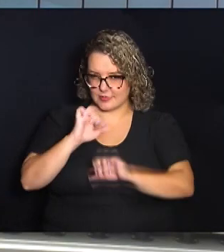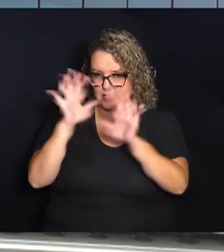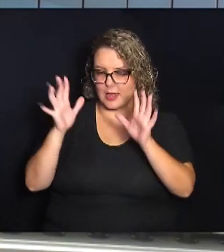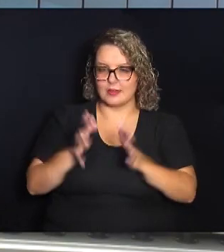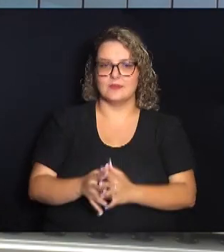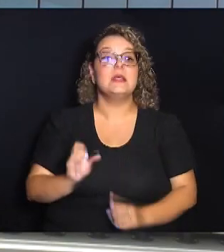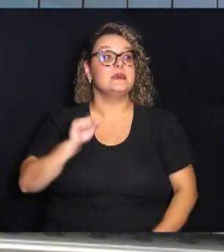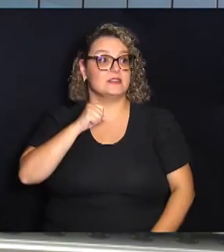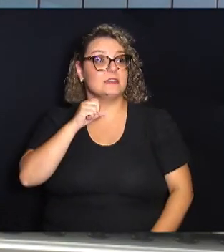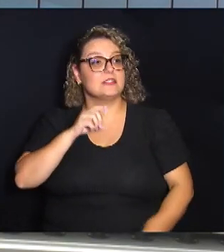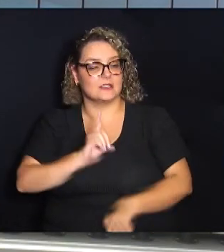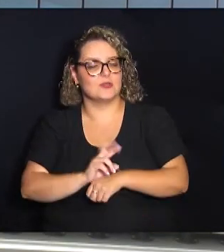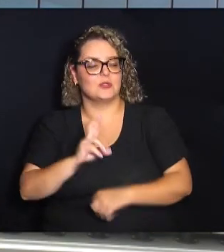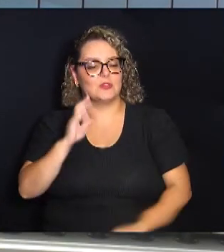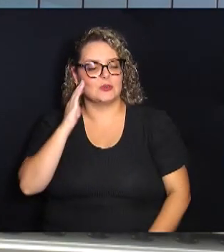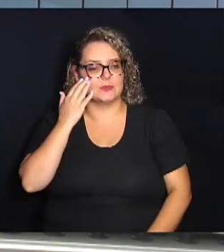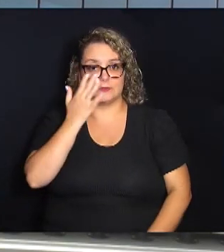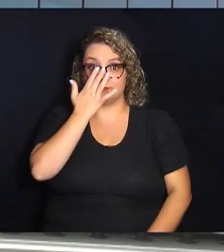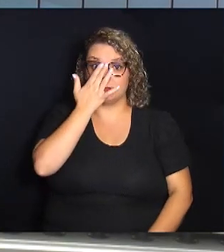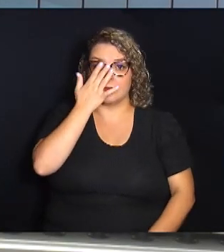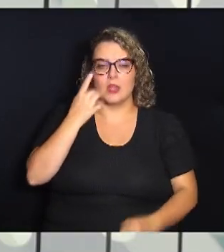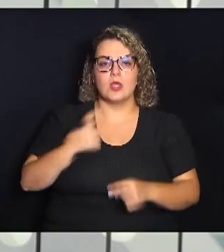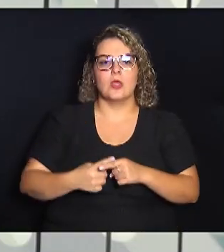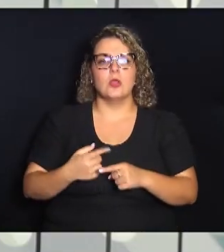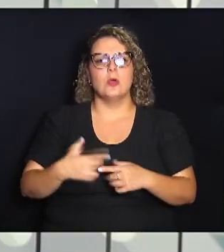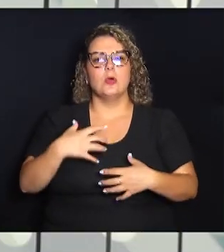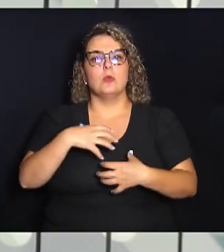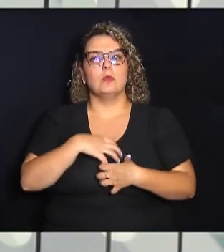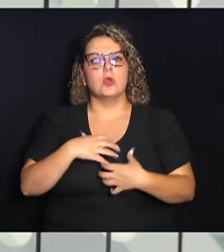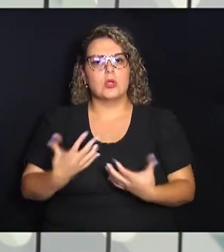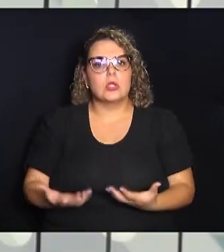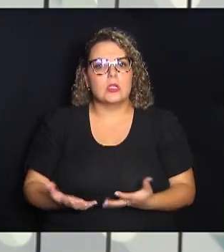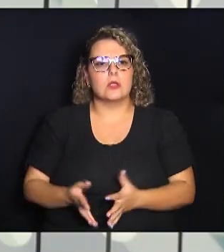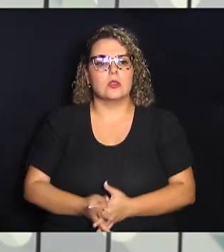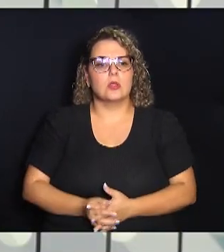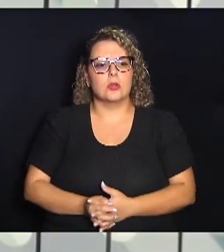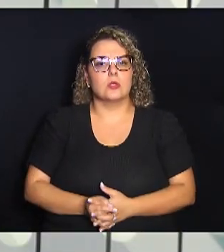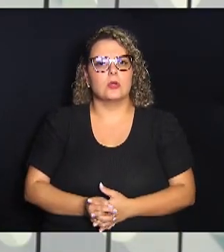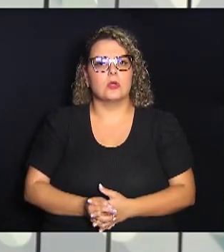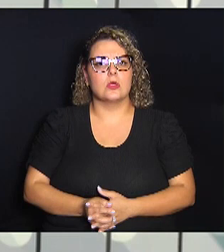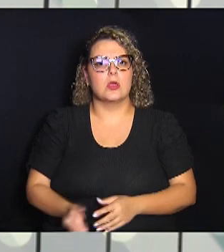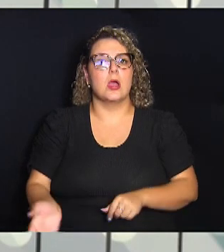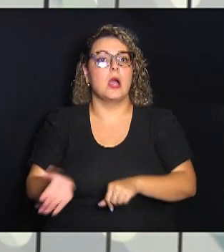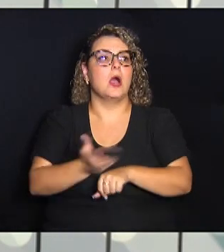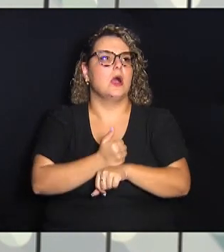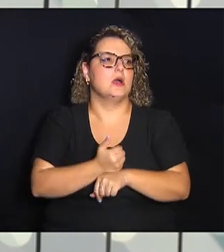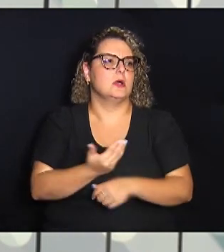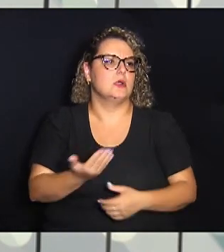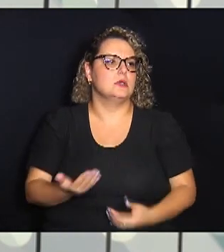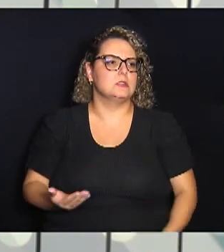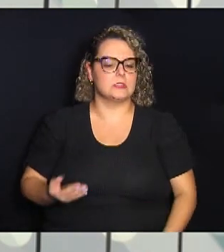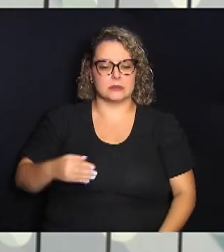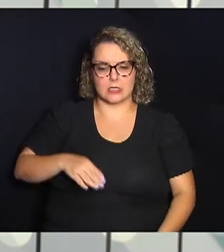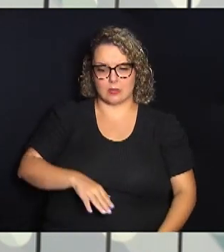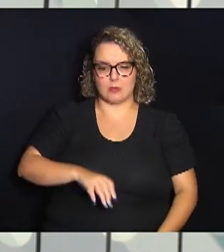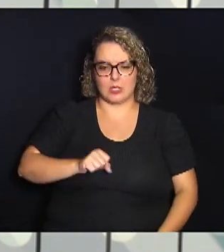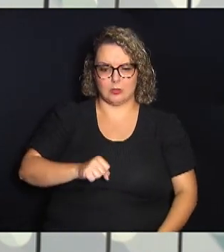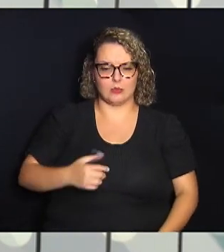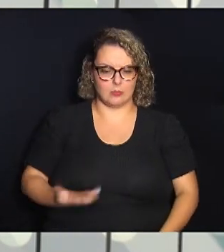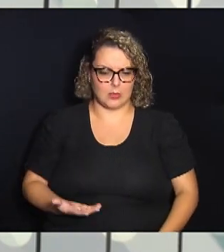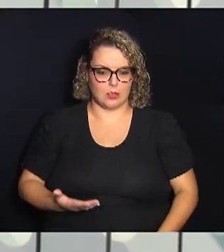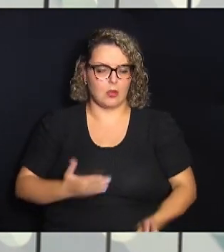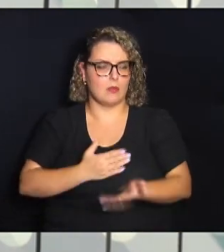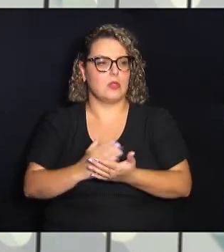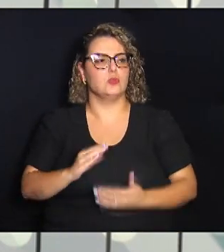Agora, por que que então os sintomas, né, eles começam bem antes aí da menopausa? Eles já começam no climatério.